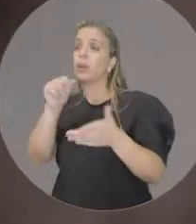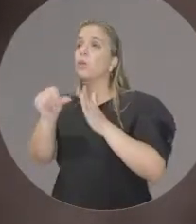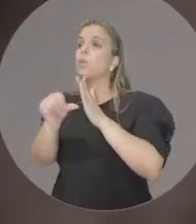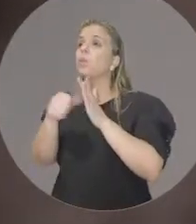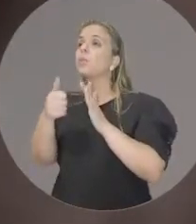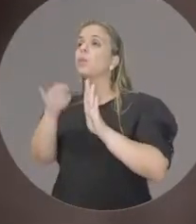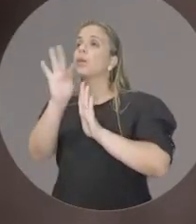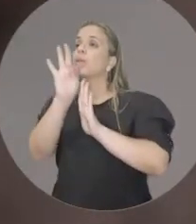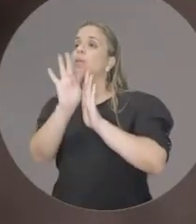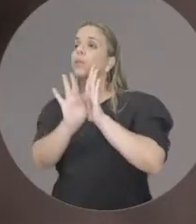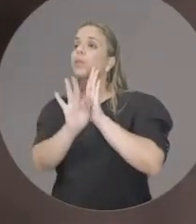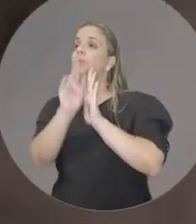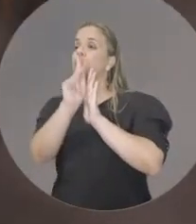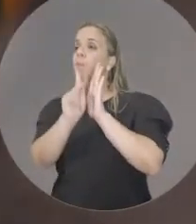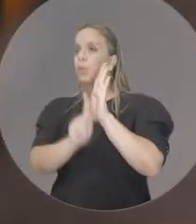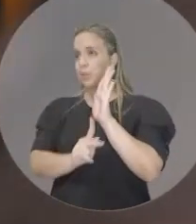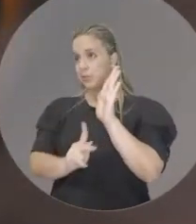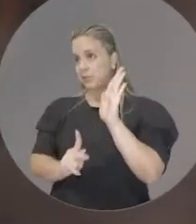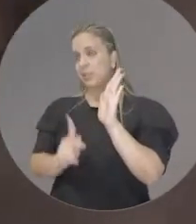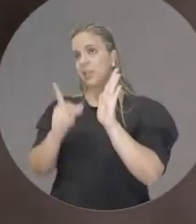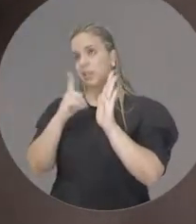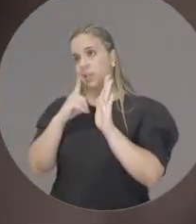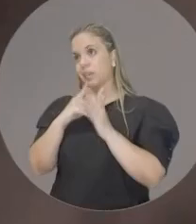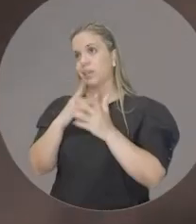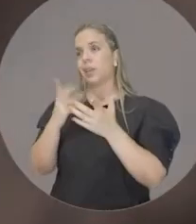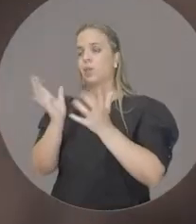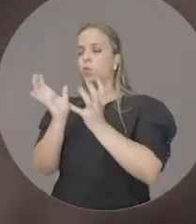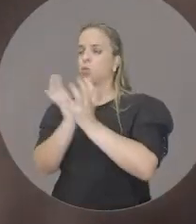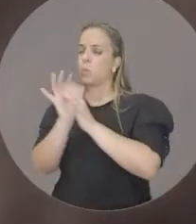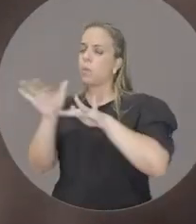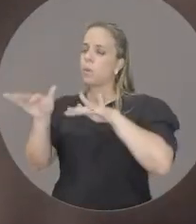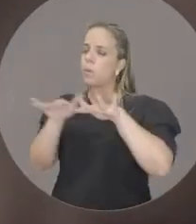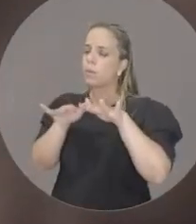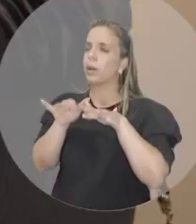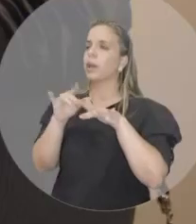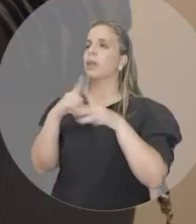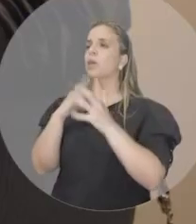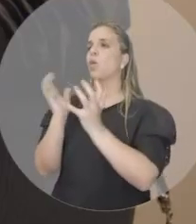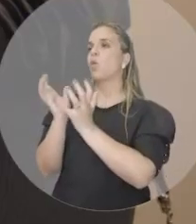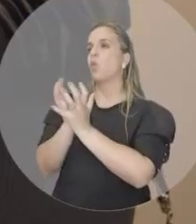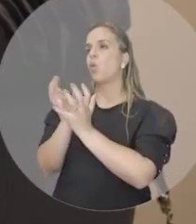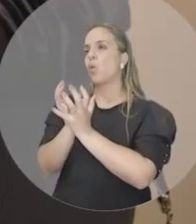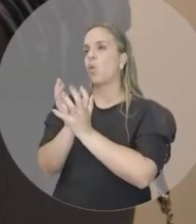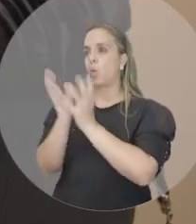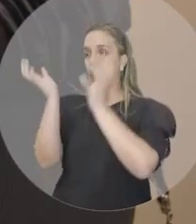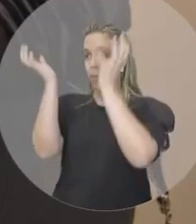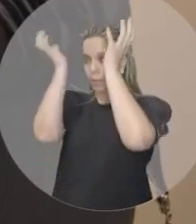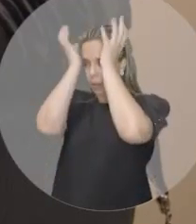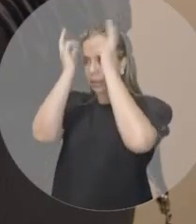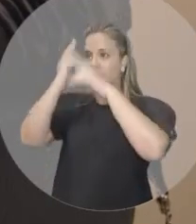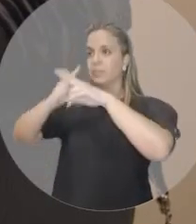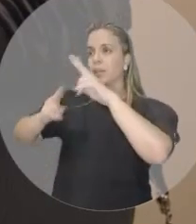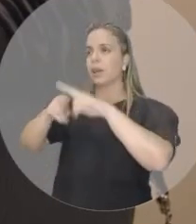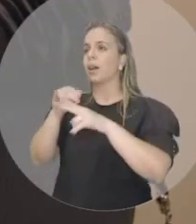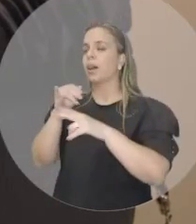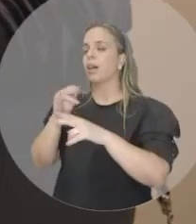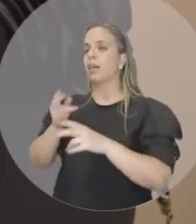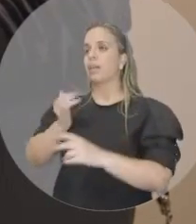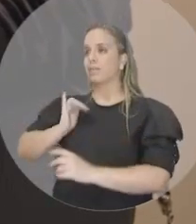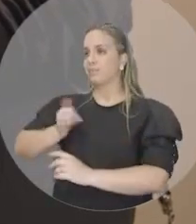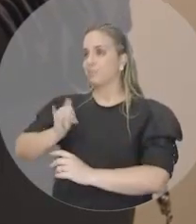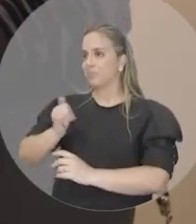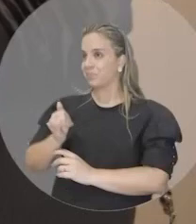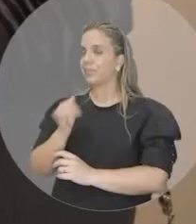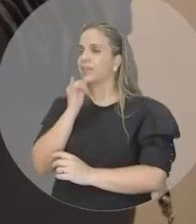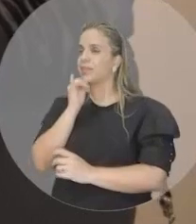em prosa, né? É que a gente tem esse movimento, né, com o coletivo Maria Taquara, vamos narrar,